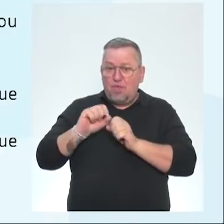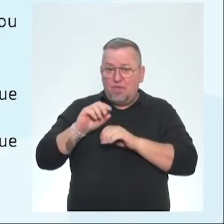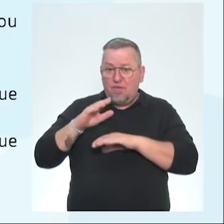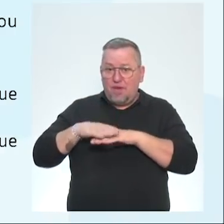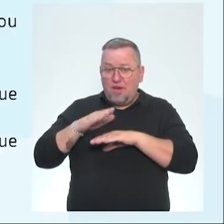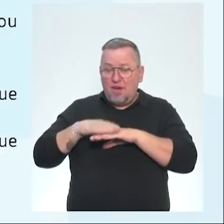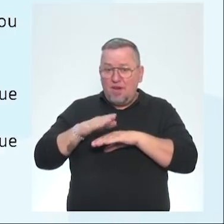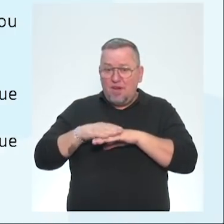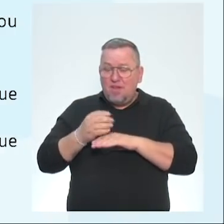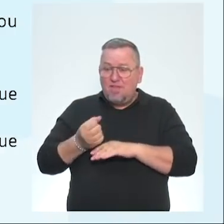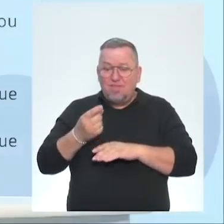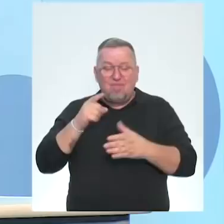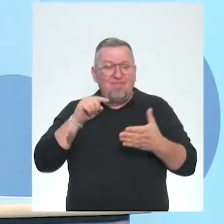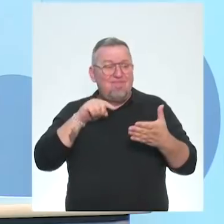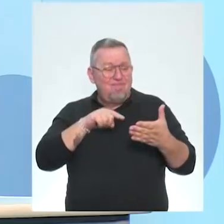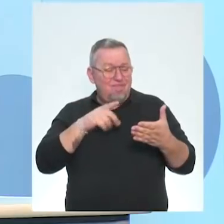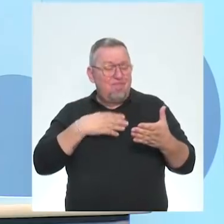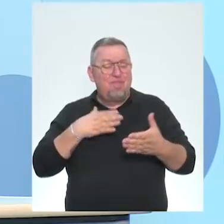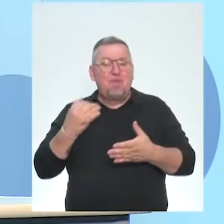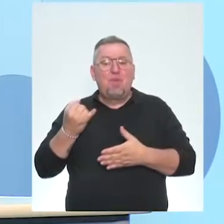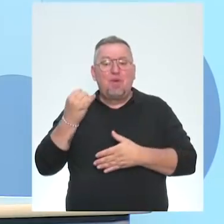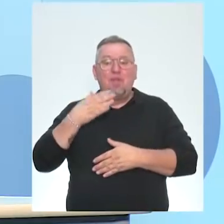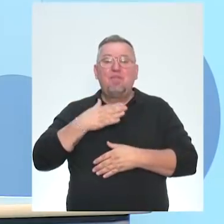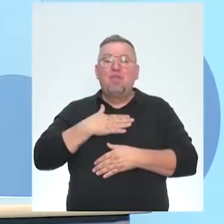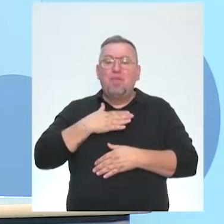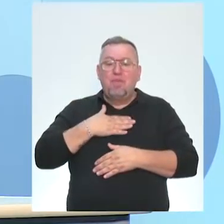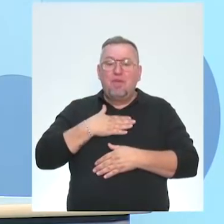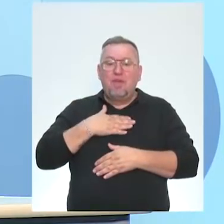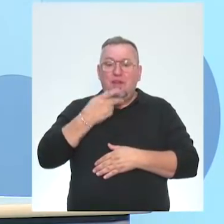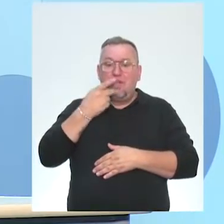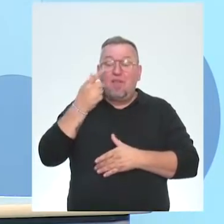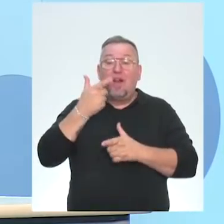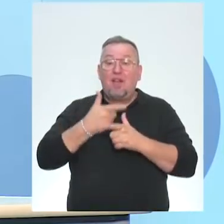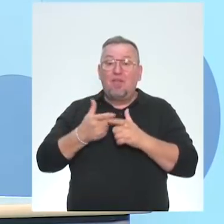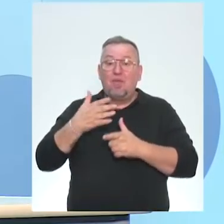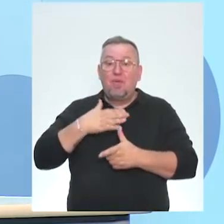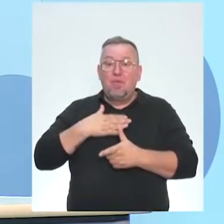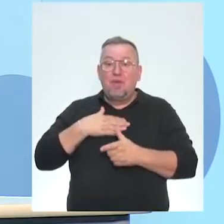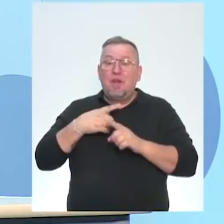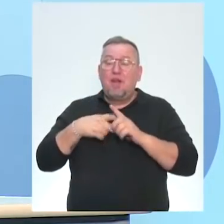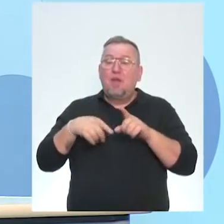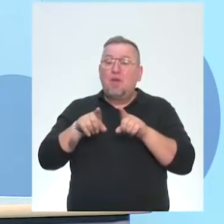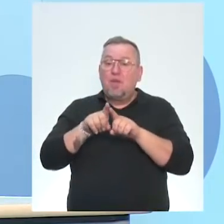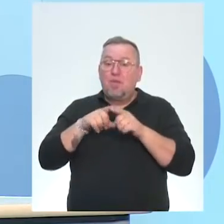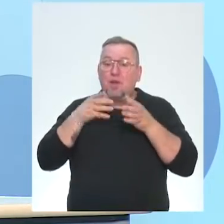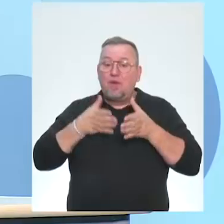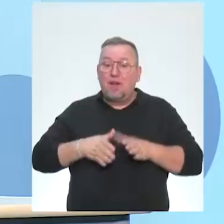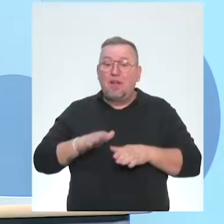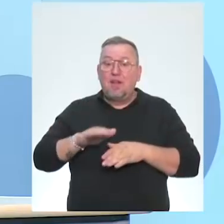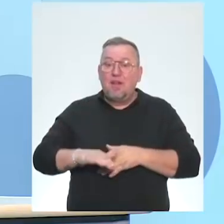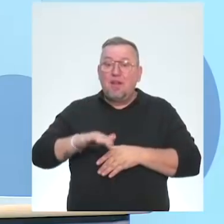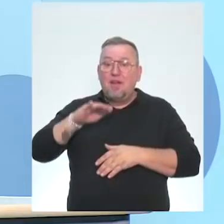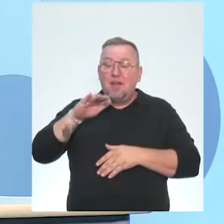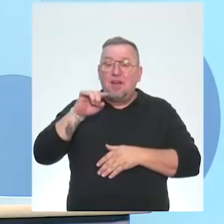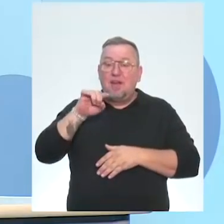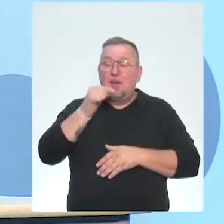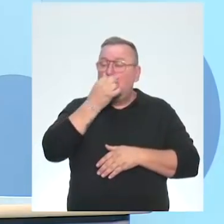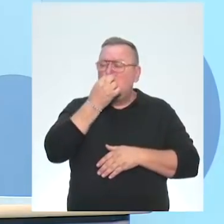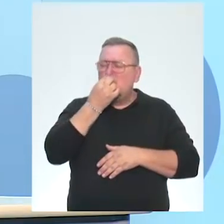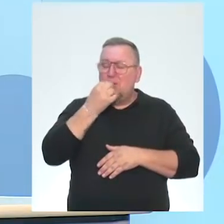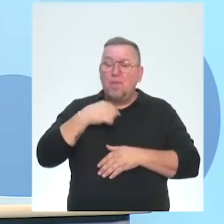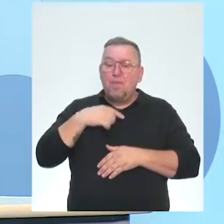de desenvolvimento, né? Ou um presente que você ganhou e te marcou tanto, né? Que traz aquela memória